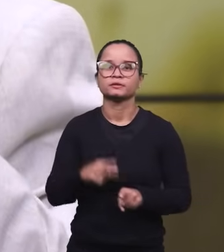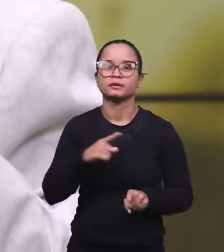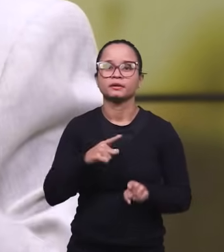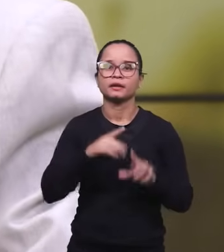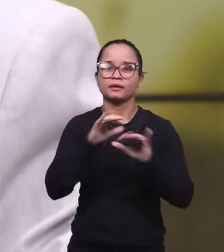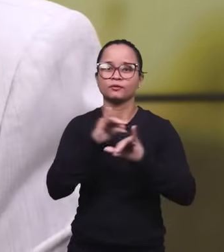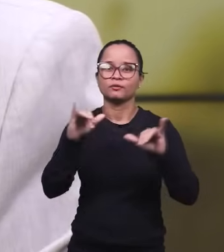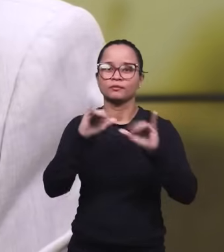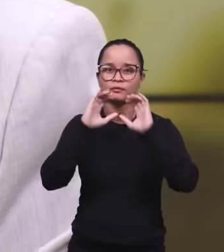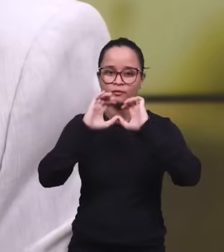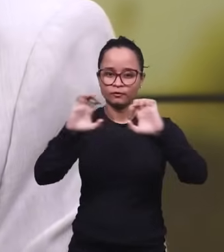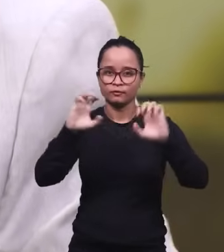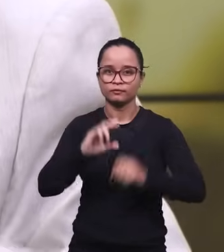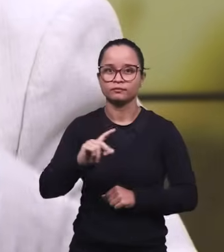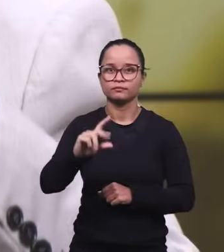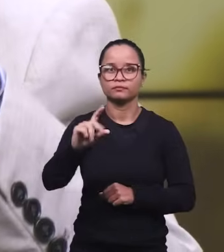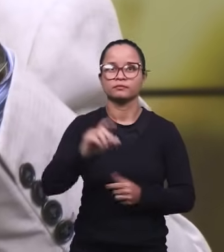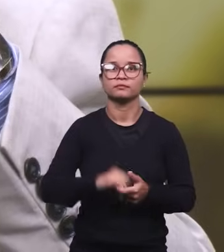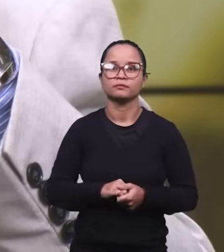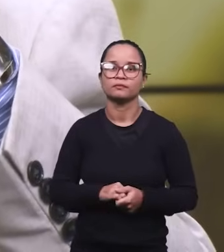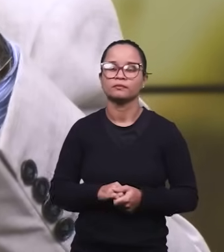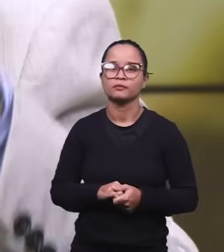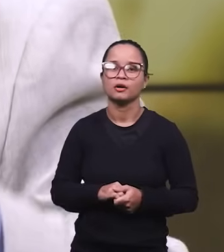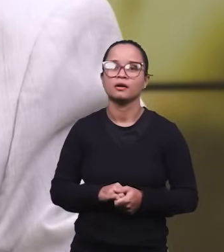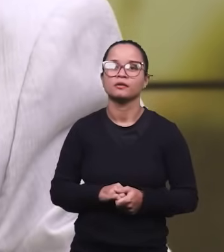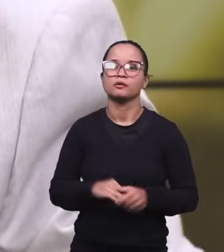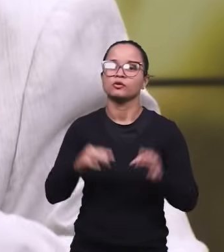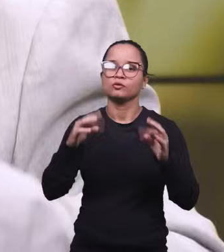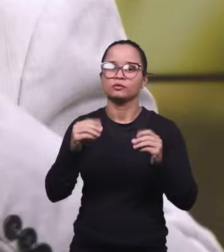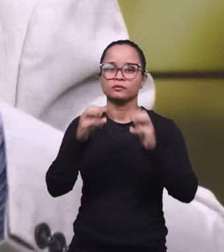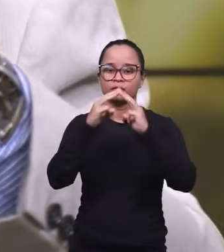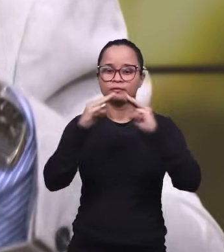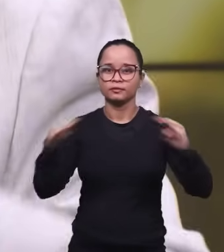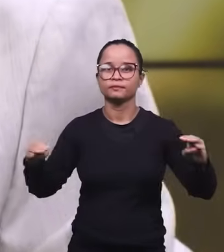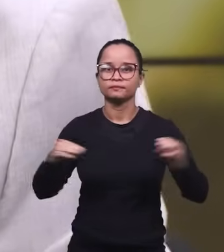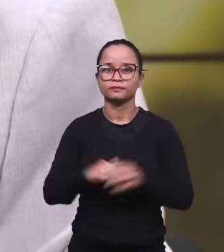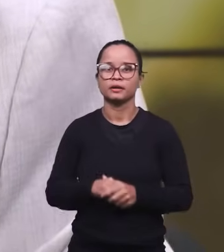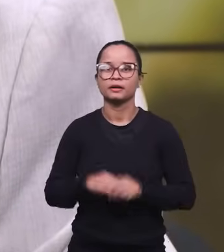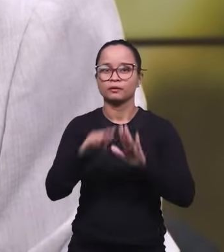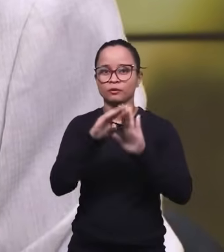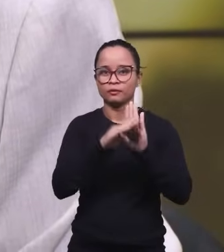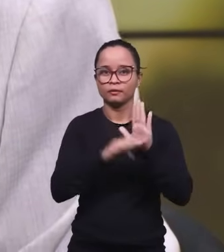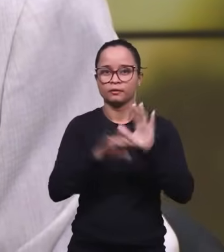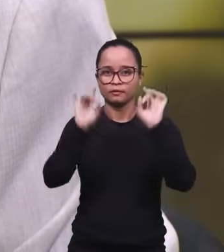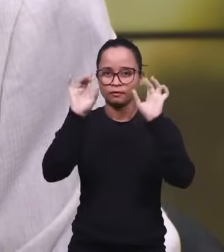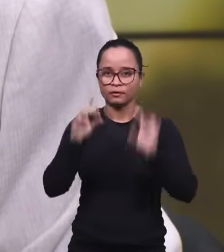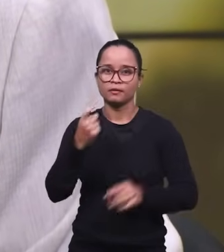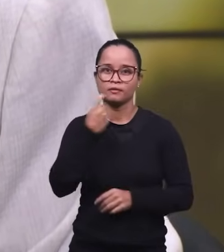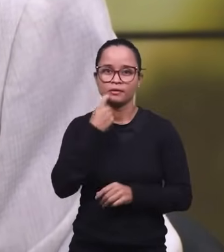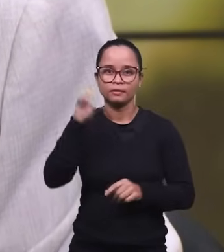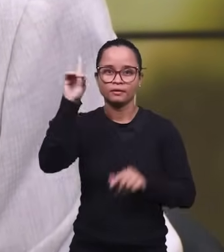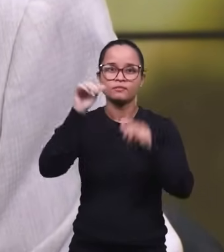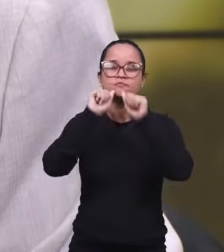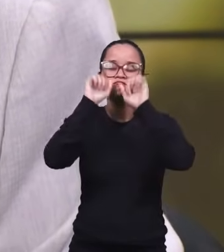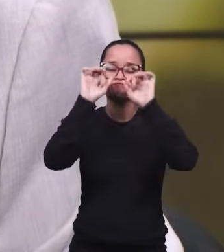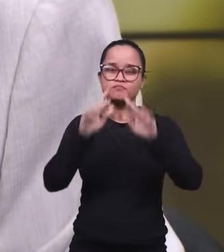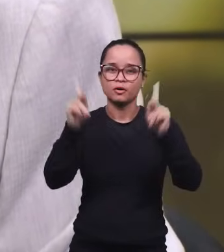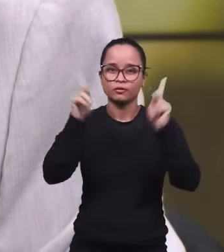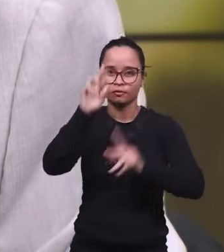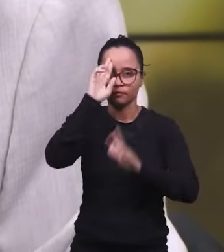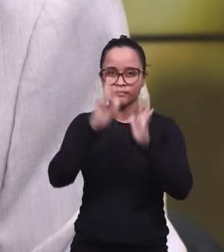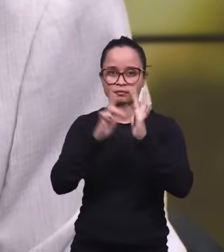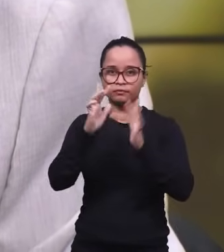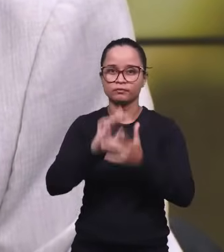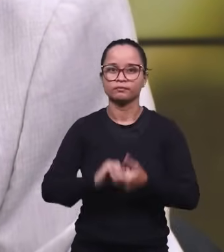ainda o programa Anunciando o Evangelho Eterno, a Serenata Manaim, tudo está na programação de hoje, a programação especial da sexta-feira. Deus